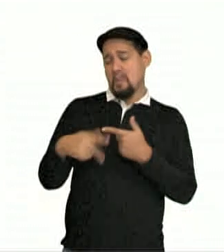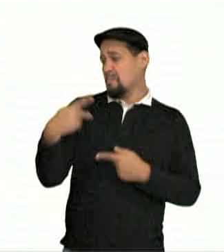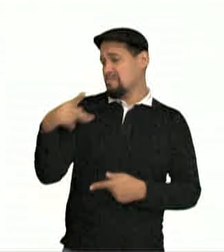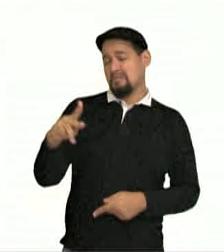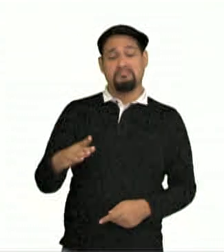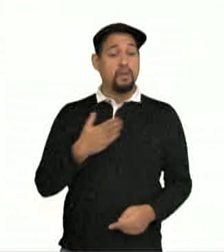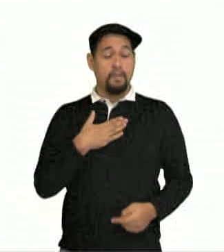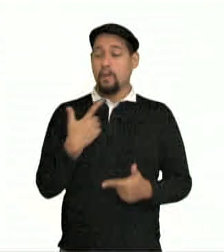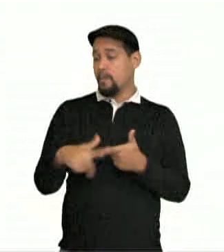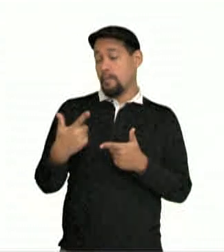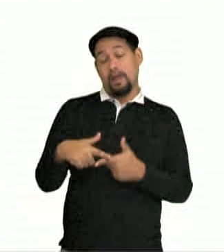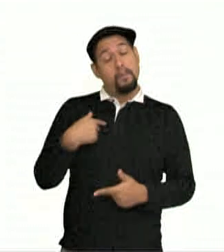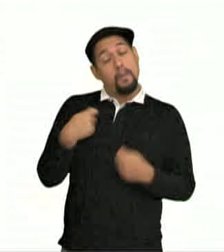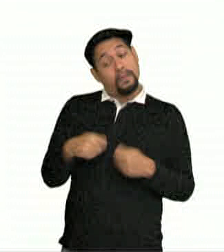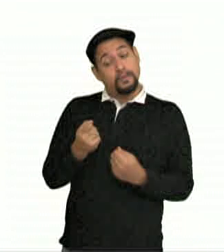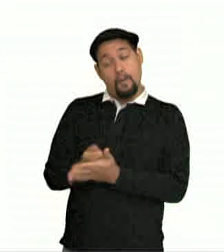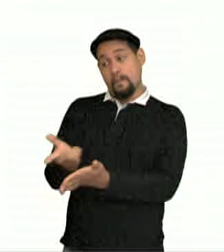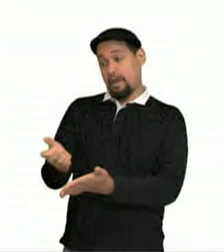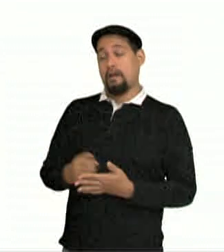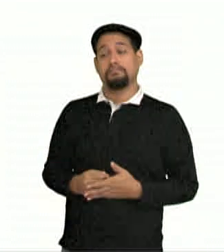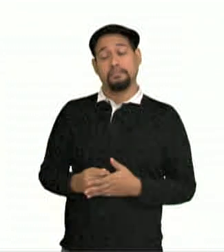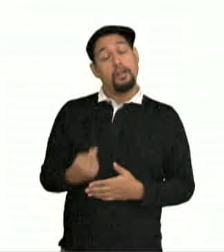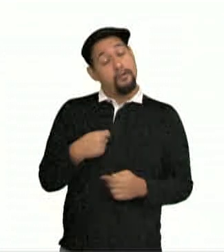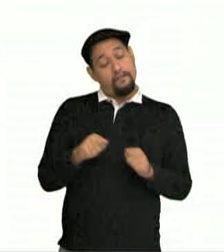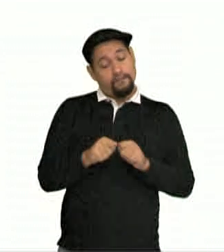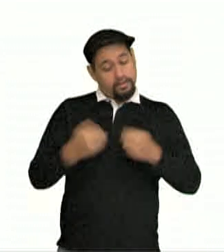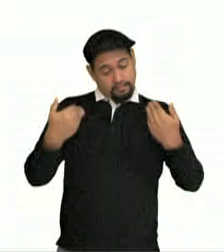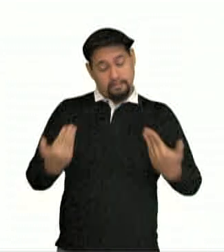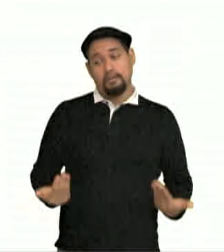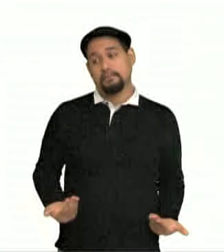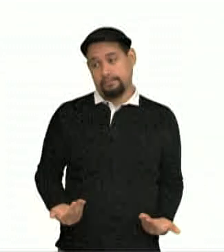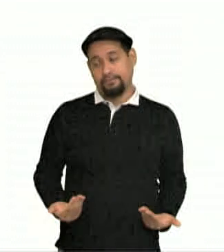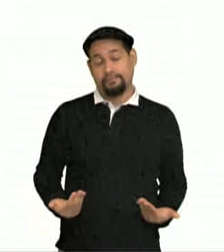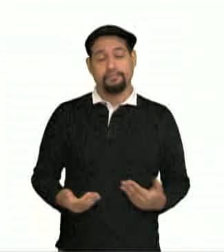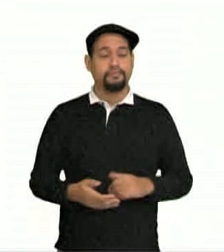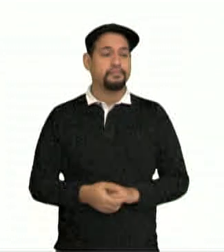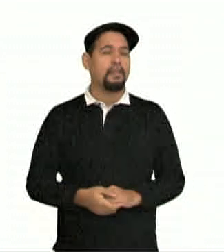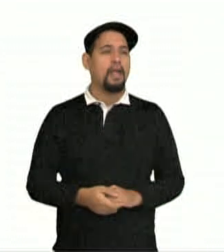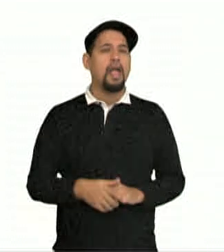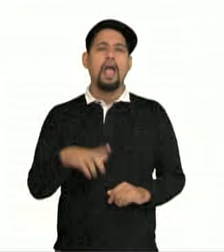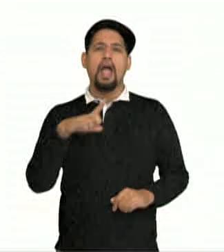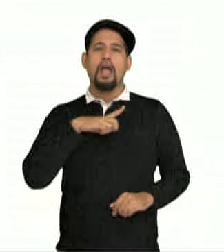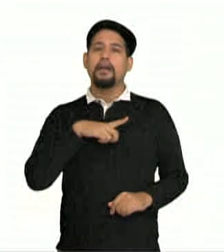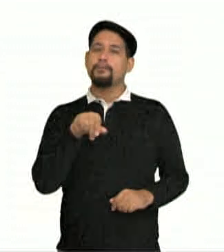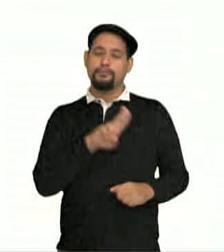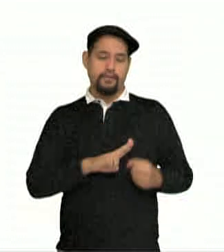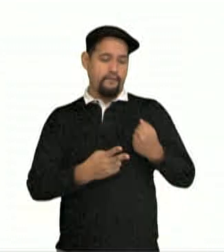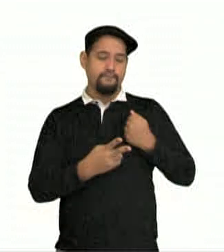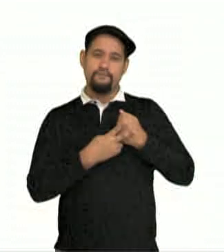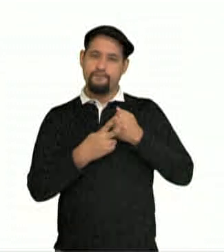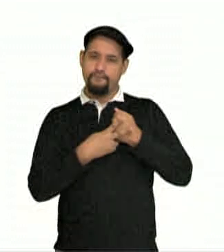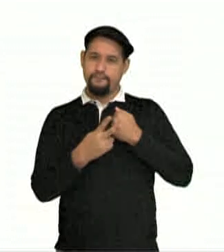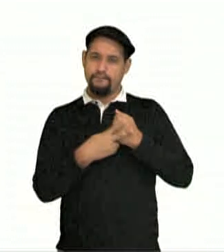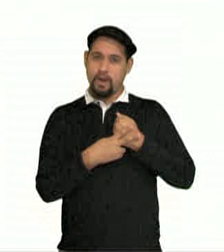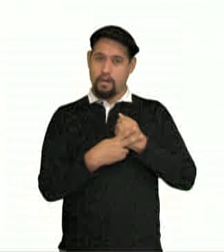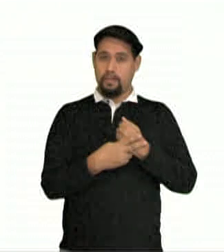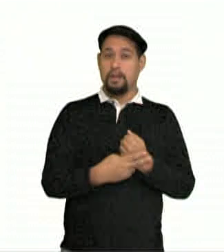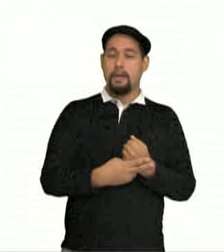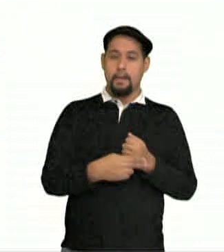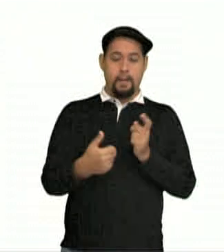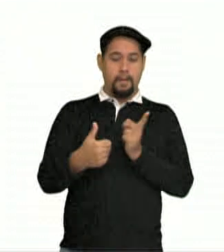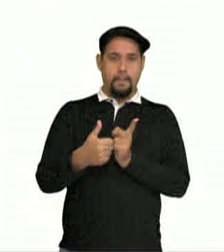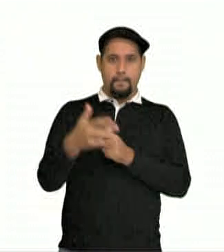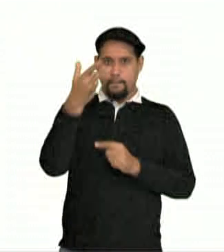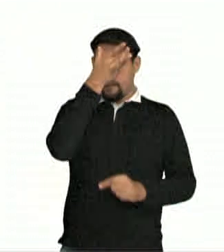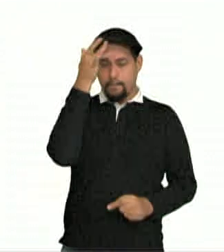Meu problema é lhe cobrar. E é o que estou fazendo. Aqui ele emprega verbos, então, na primeira pessoa, quando